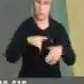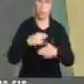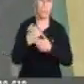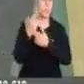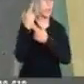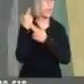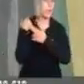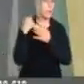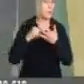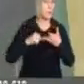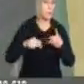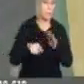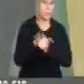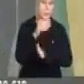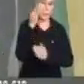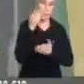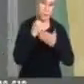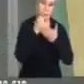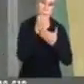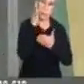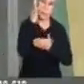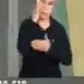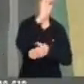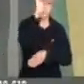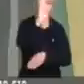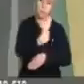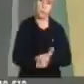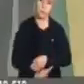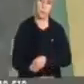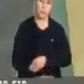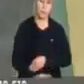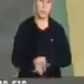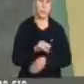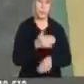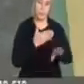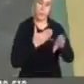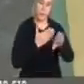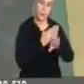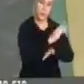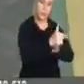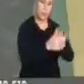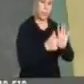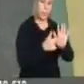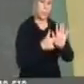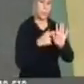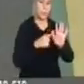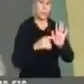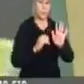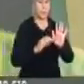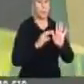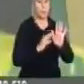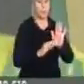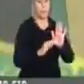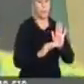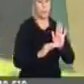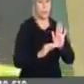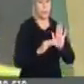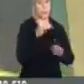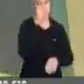tem, com o futuro do Brasil, com as gerações futuras, irá aprovar esta PEC que impede uma